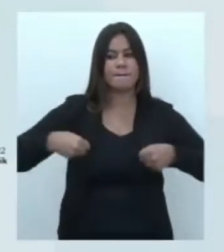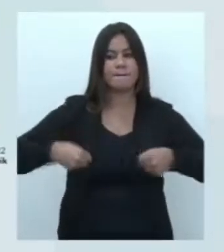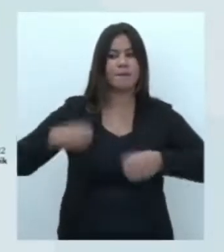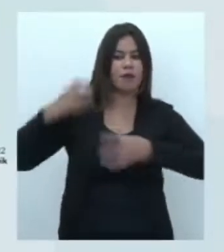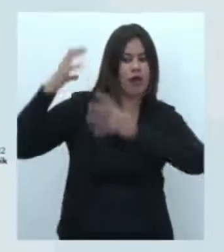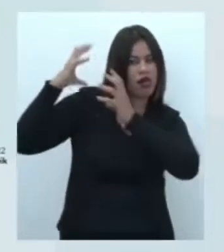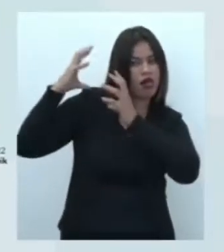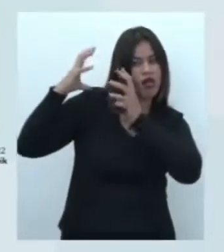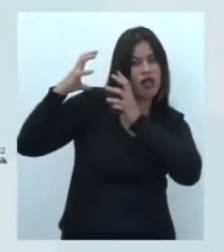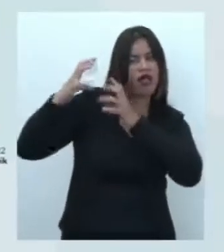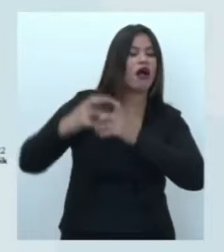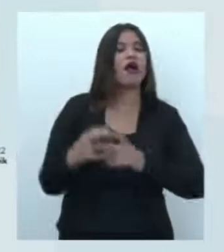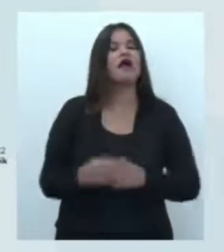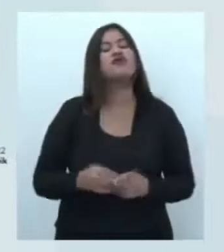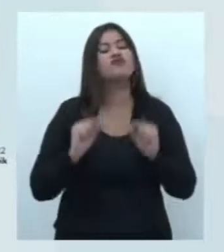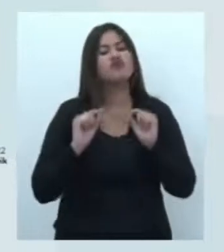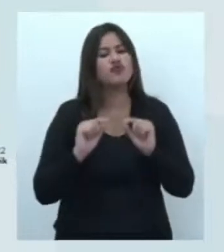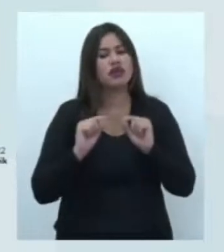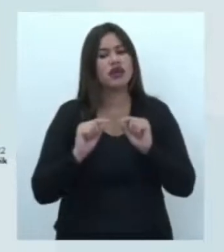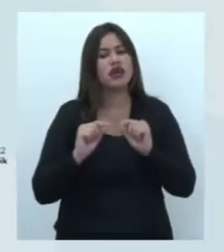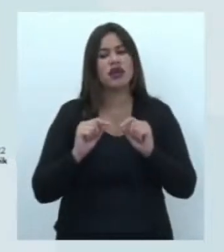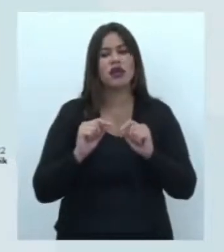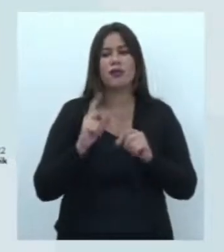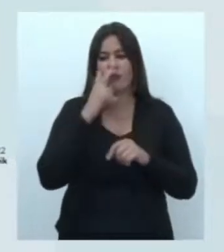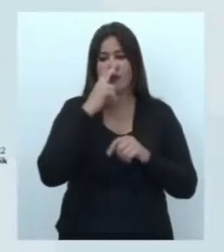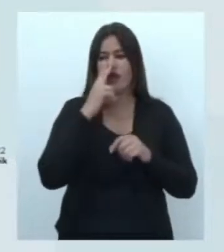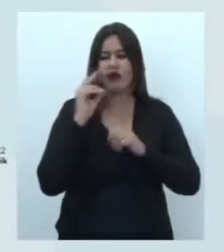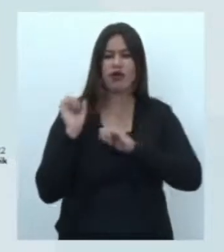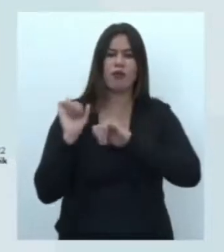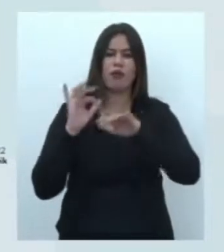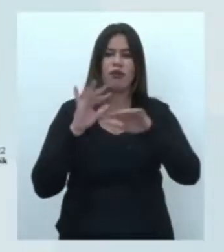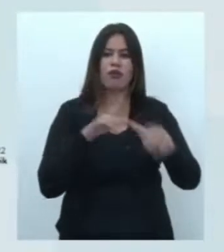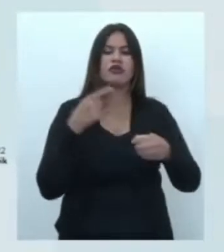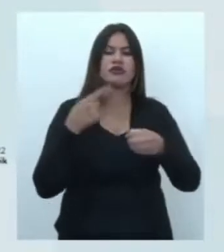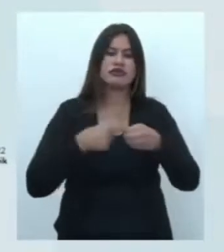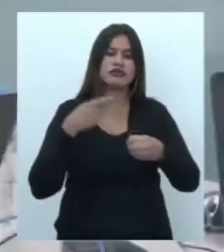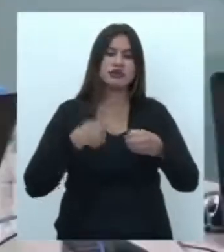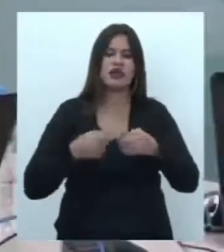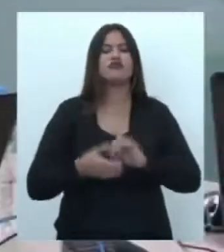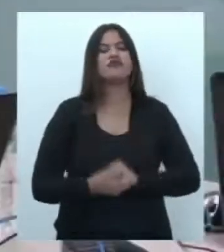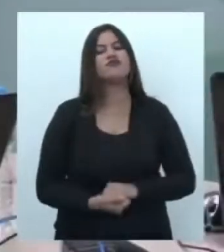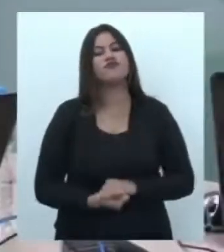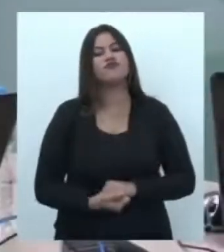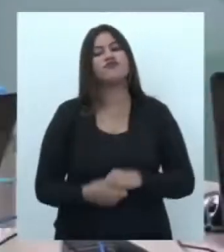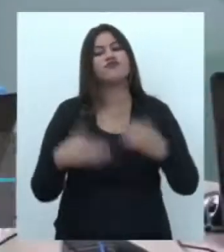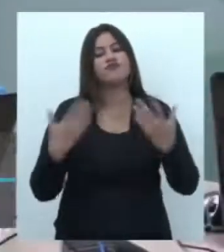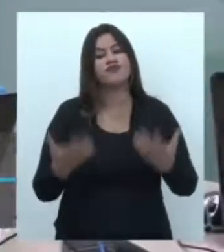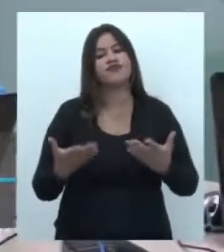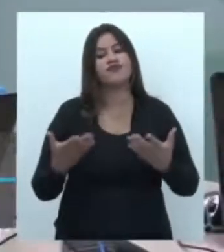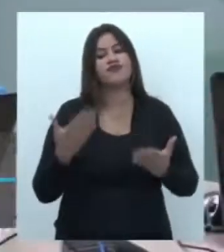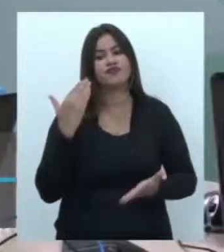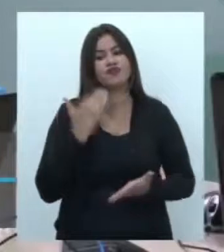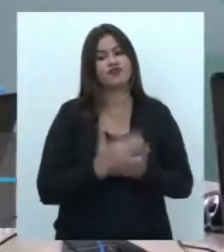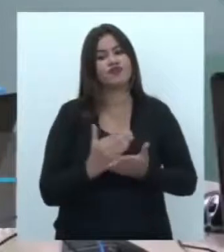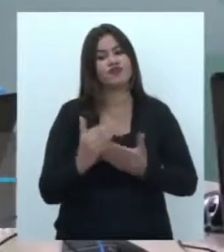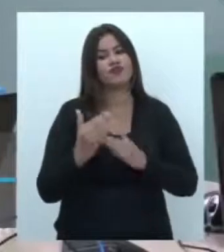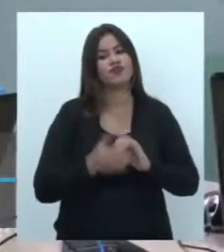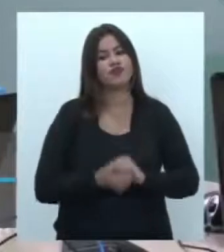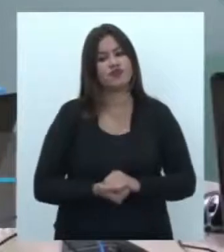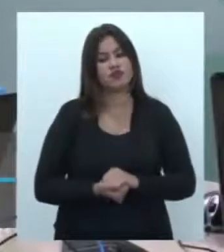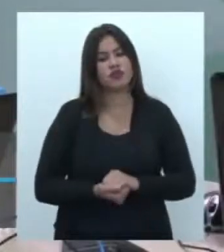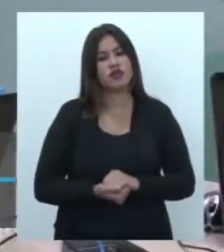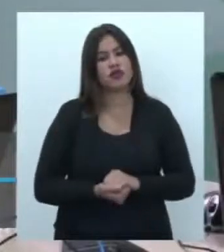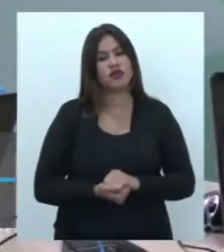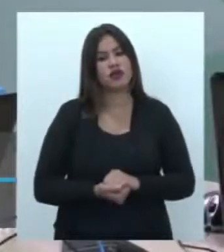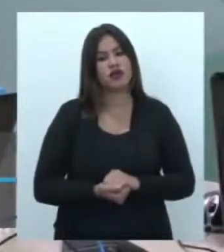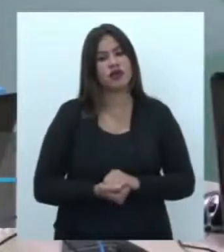tem formas, né, que remetem a uma área urbana, a uma cidade. Então vamos lá. Para começar, a gente vai